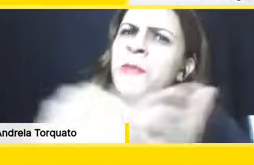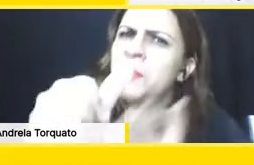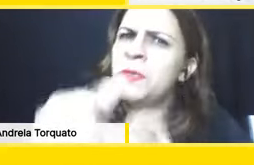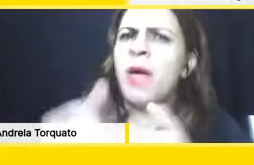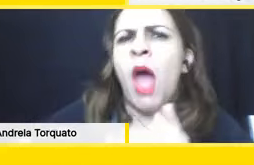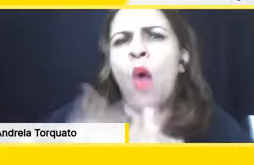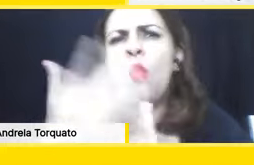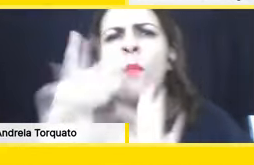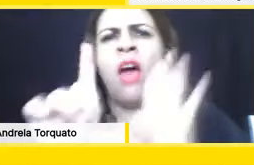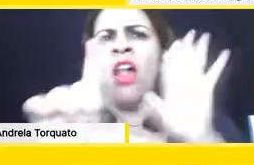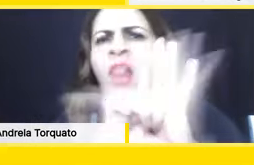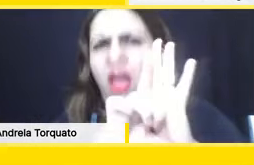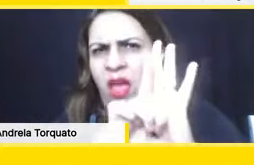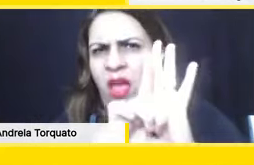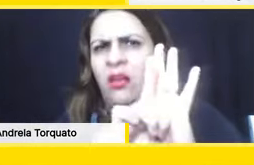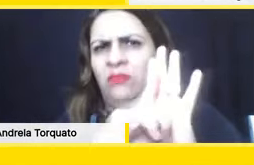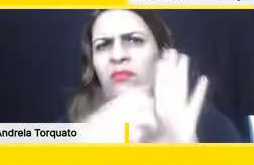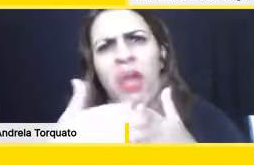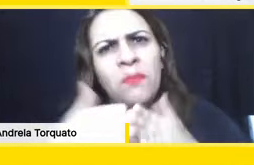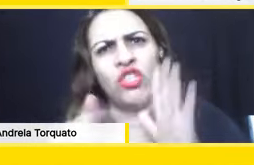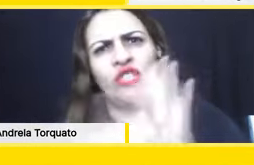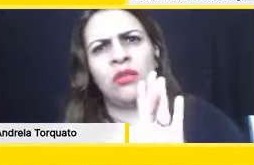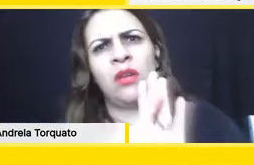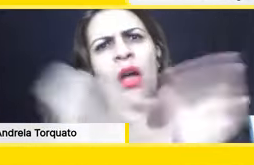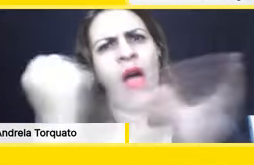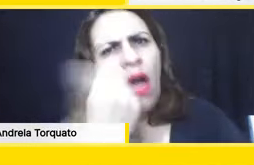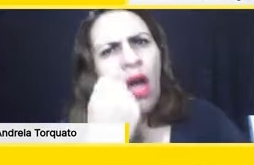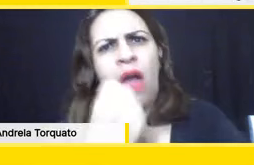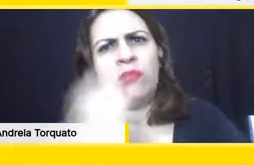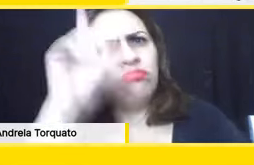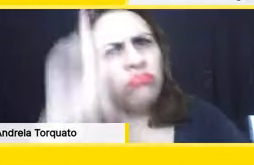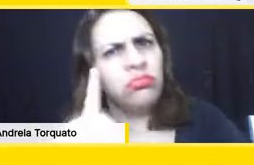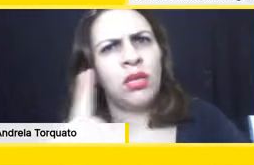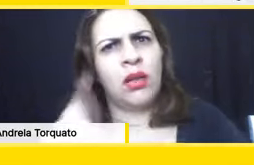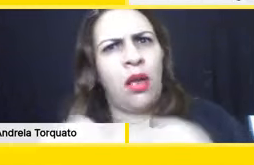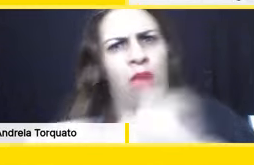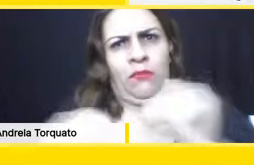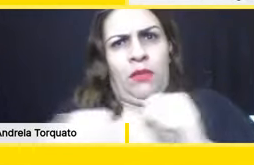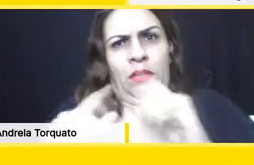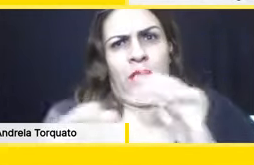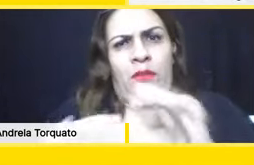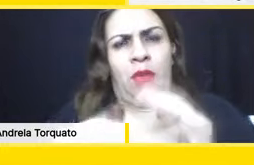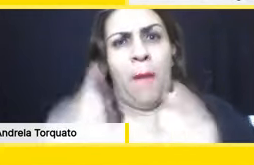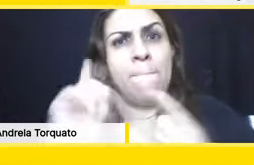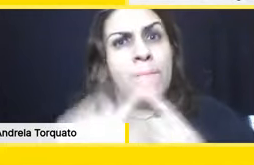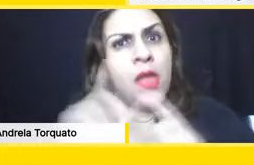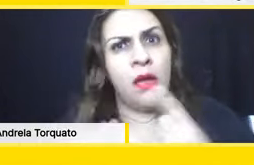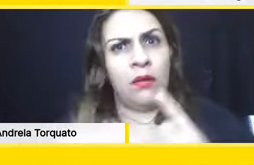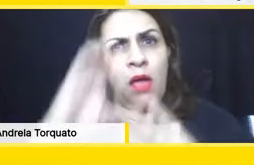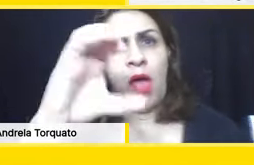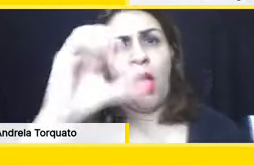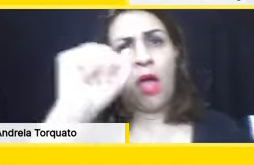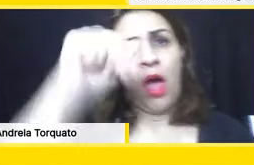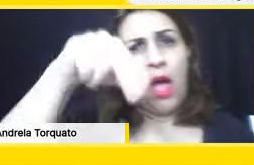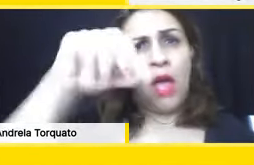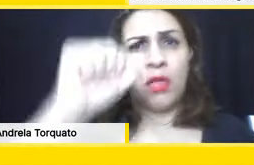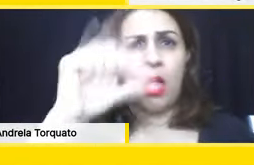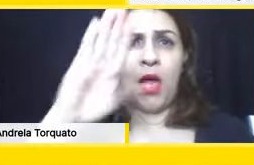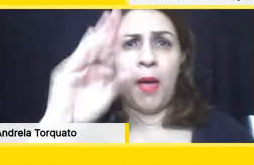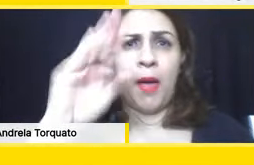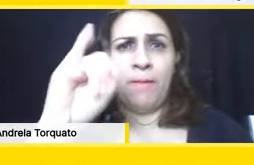leis que garantem o direito à pessoa com epilepsia. A primeira é a lei do canabidiol, que inclui